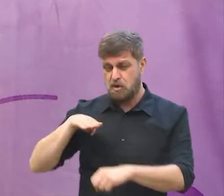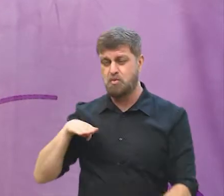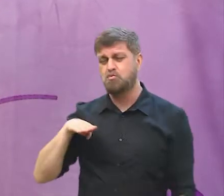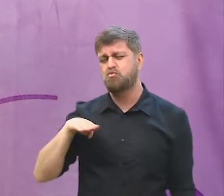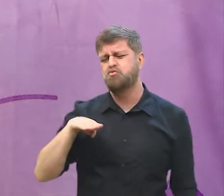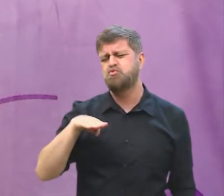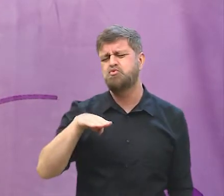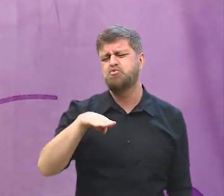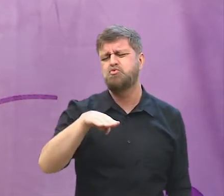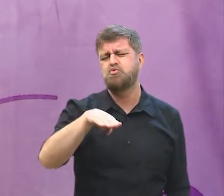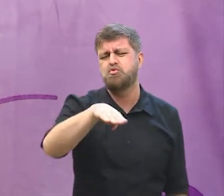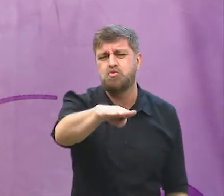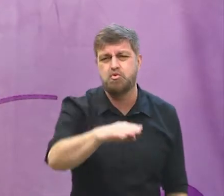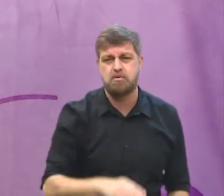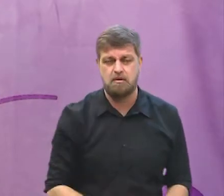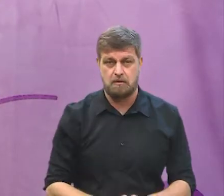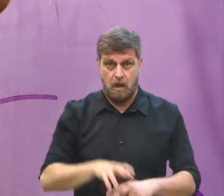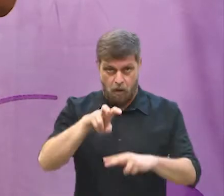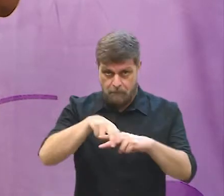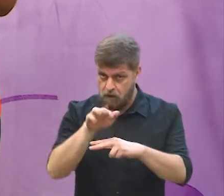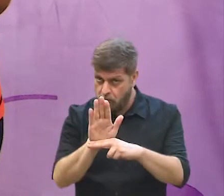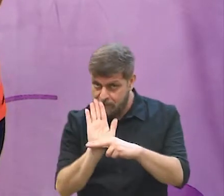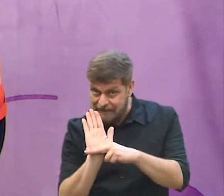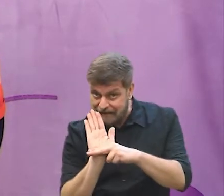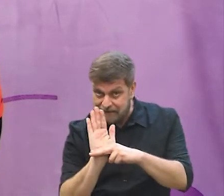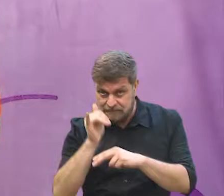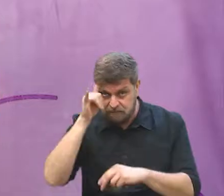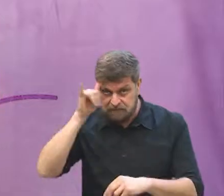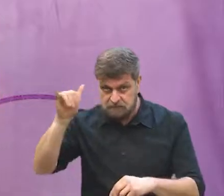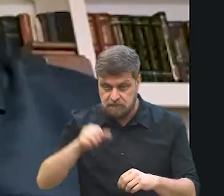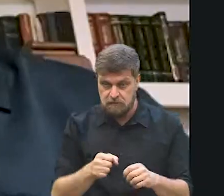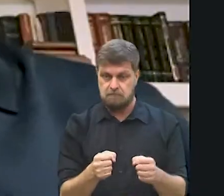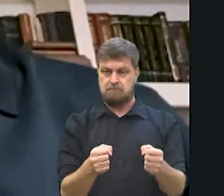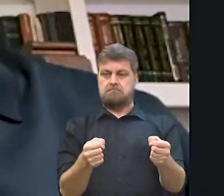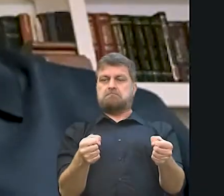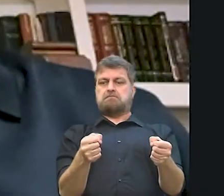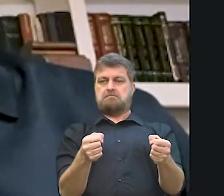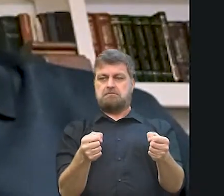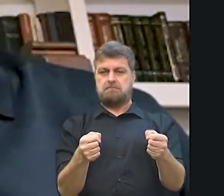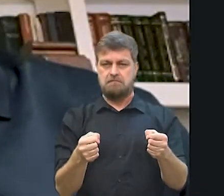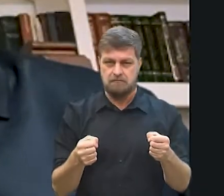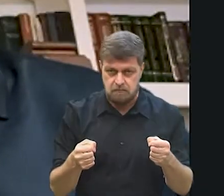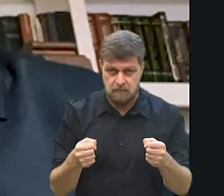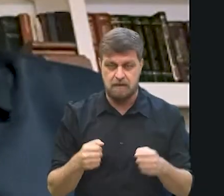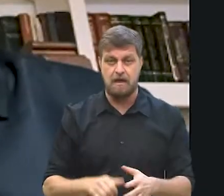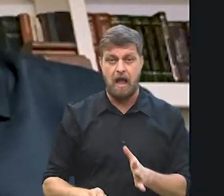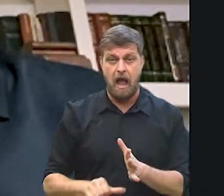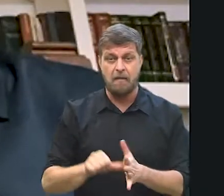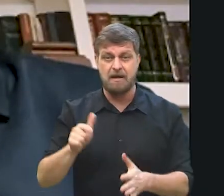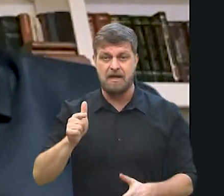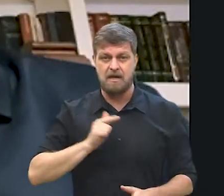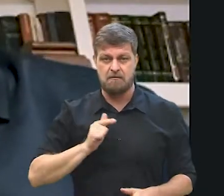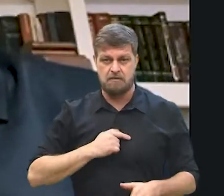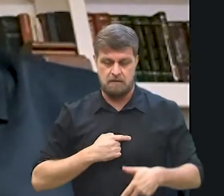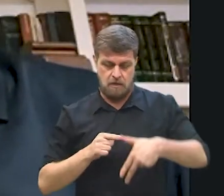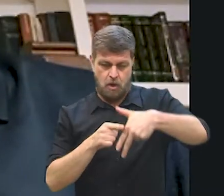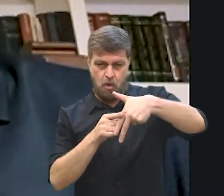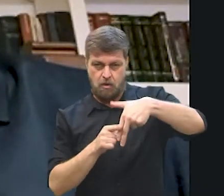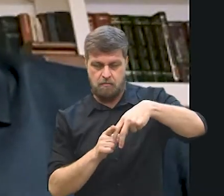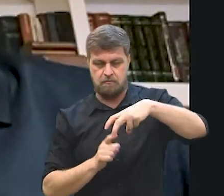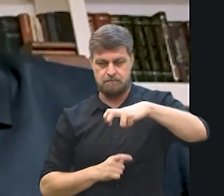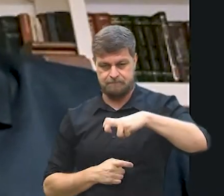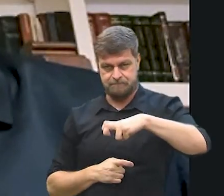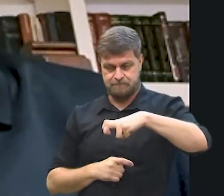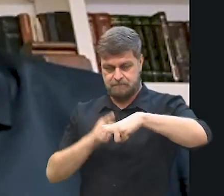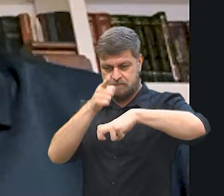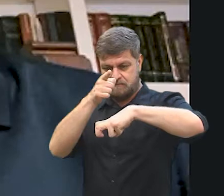deve fazer além de não deixar o banco muito para trás? Primeira coisa é manter o corpo, quadril 90 graus e o